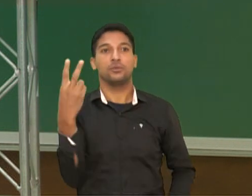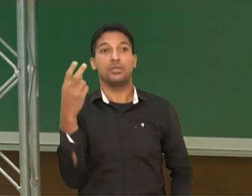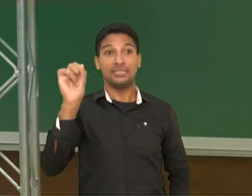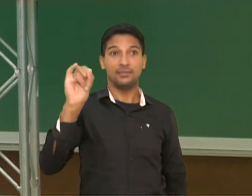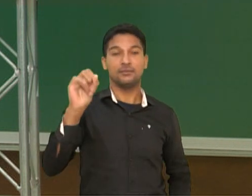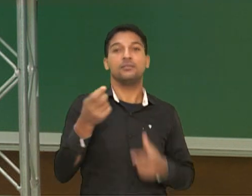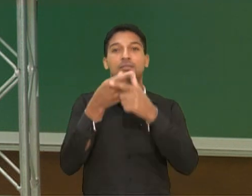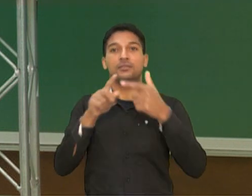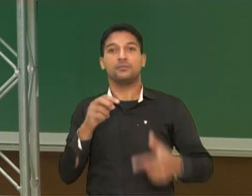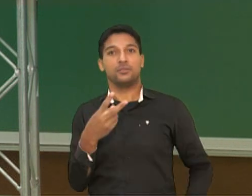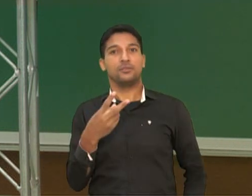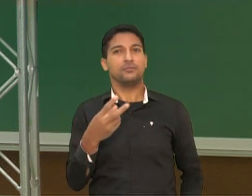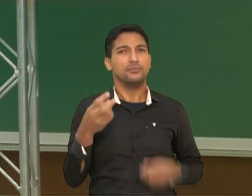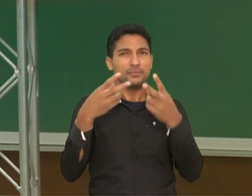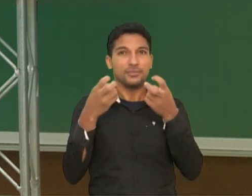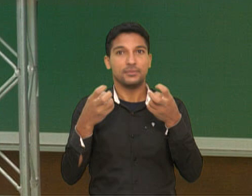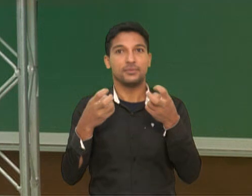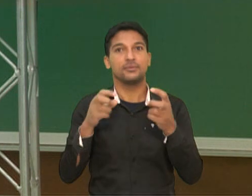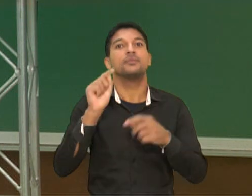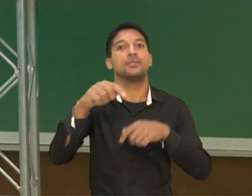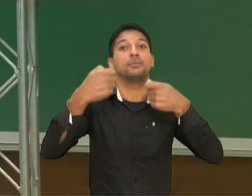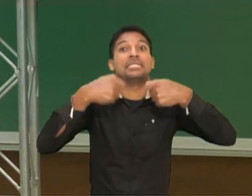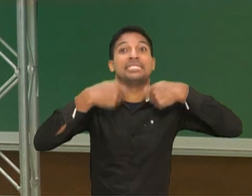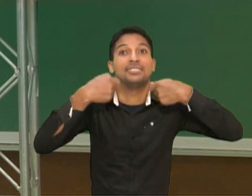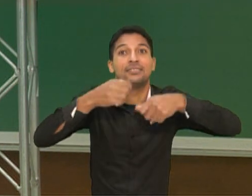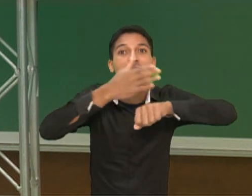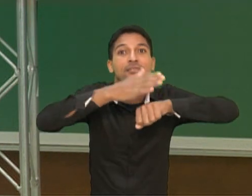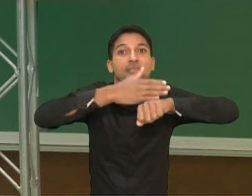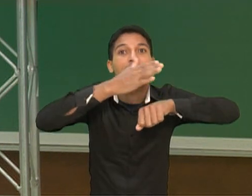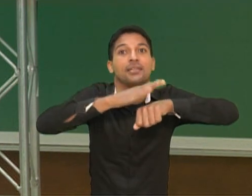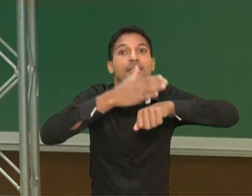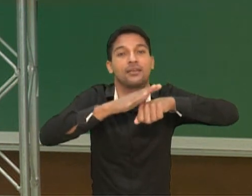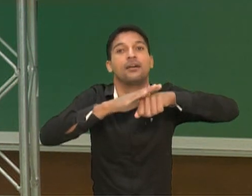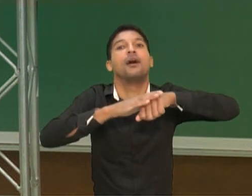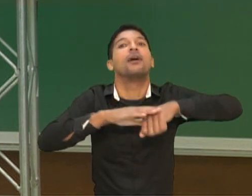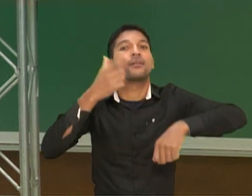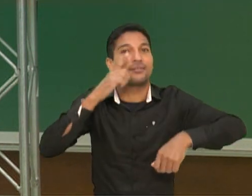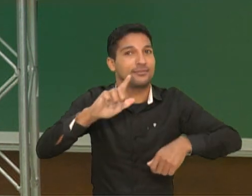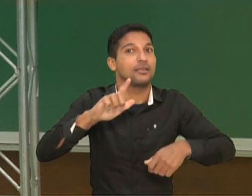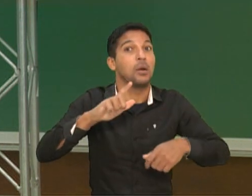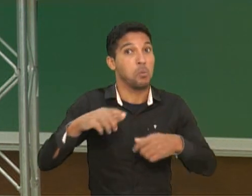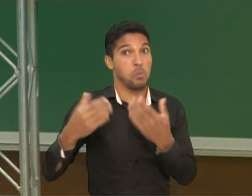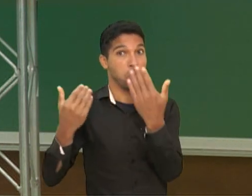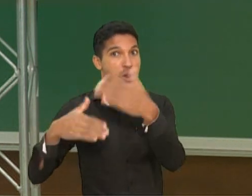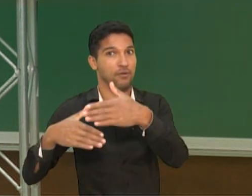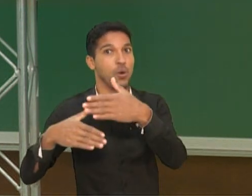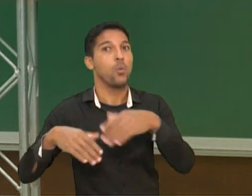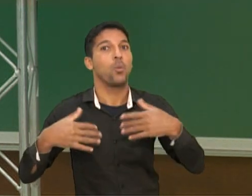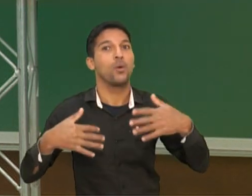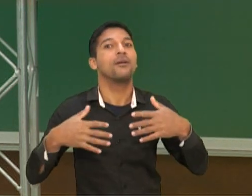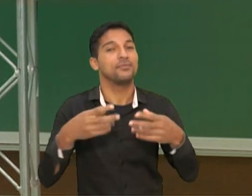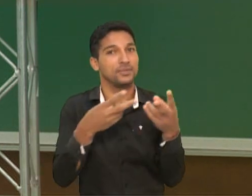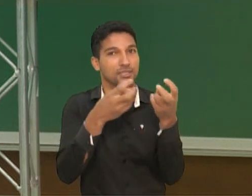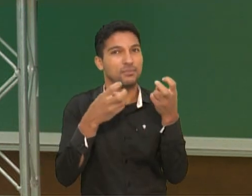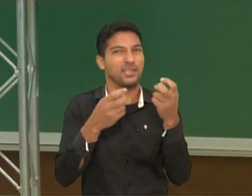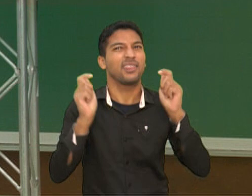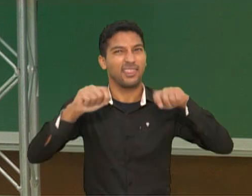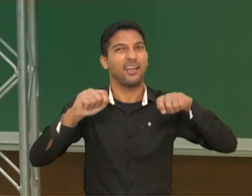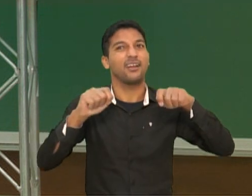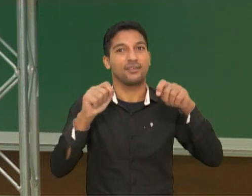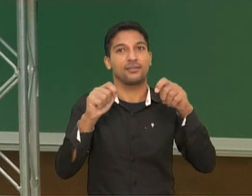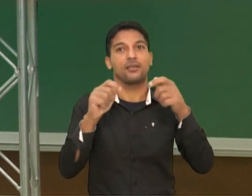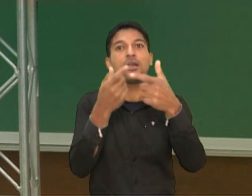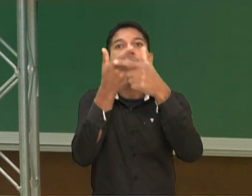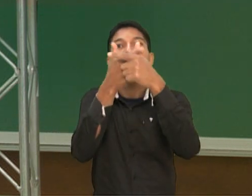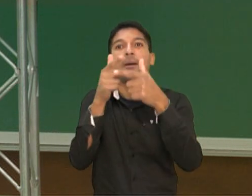simplificar para treinar, porque você tem que treinar para poder aguçar na hora de fazer uma prova, você já perceber que você pode simplificar a